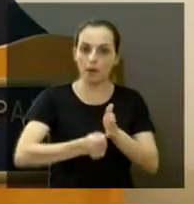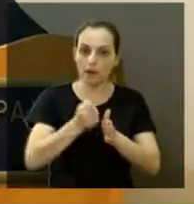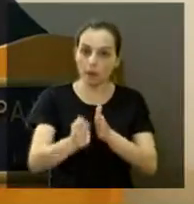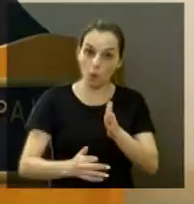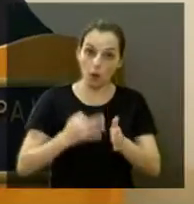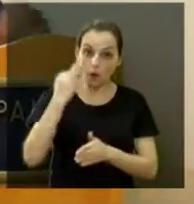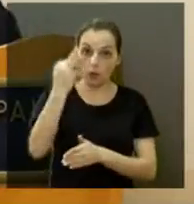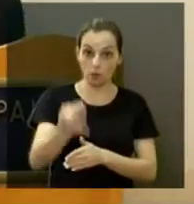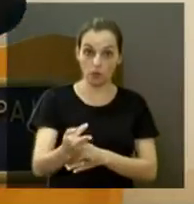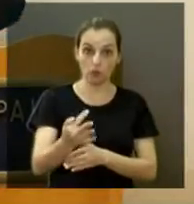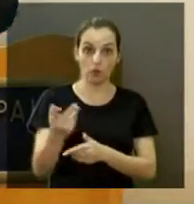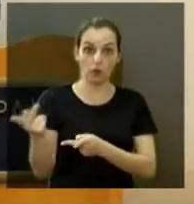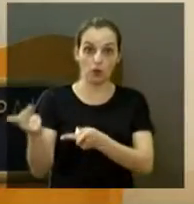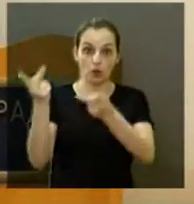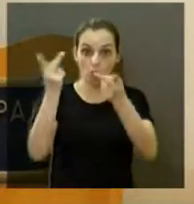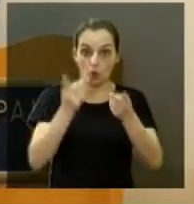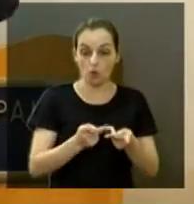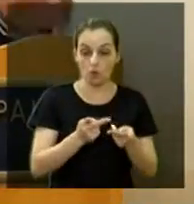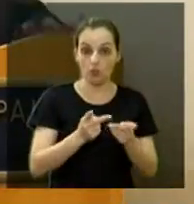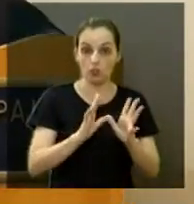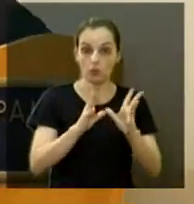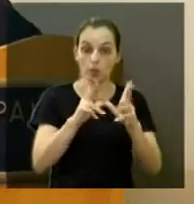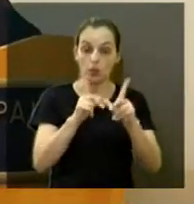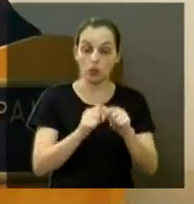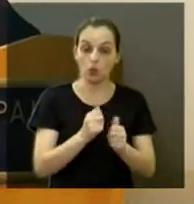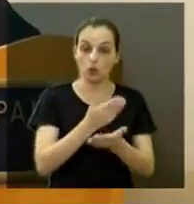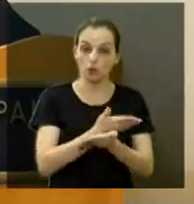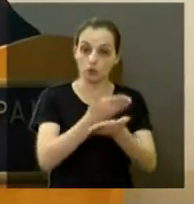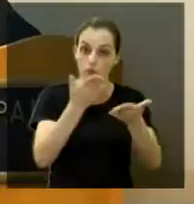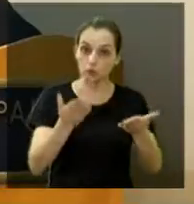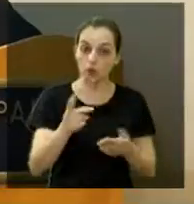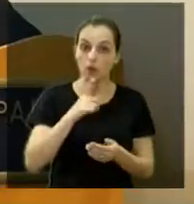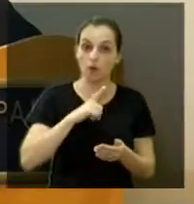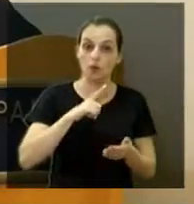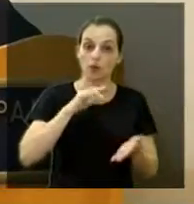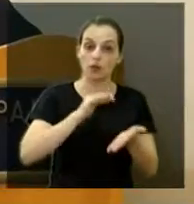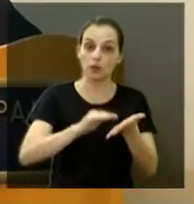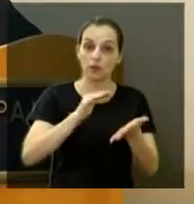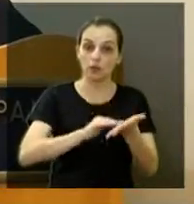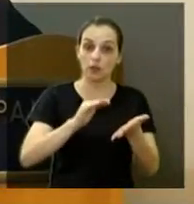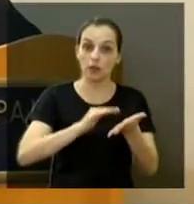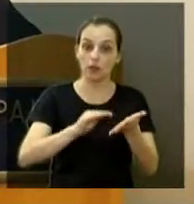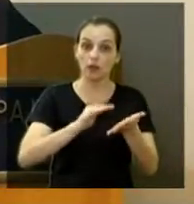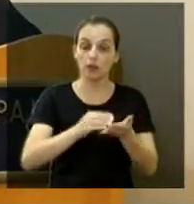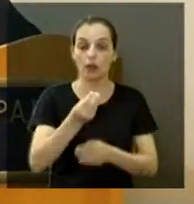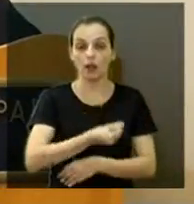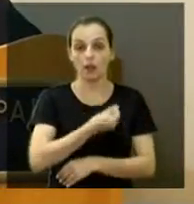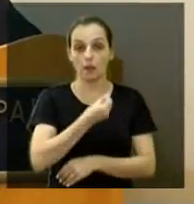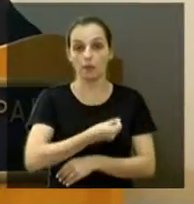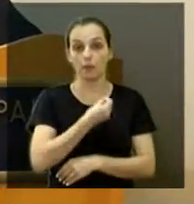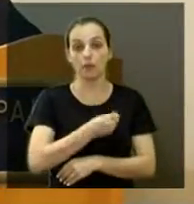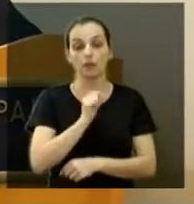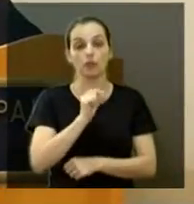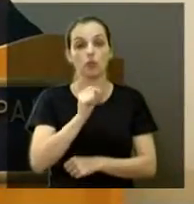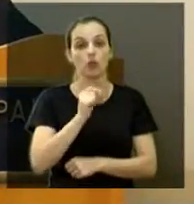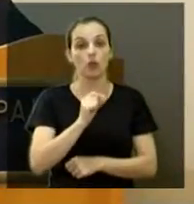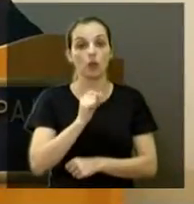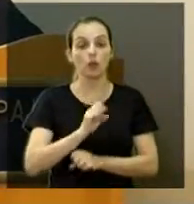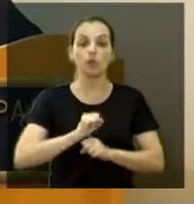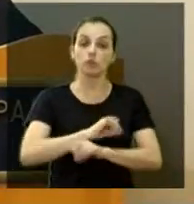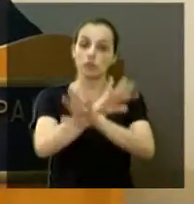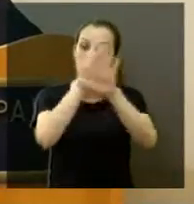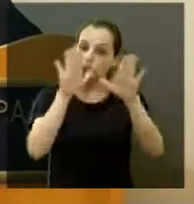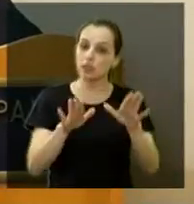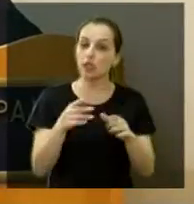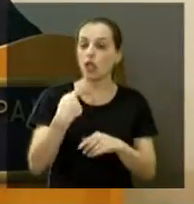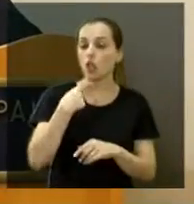toda aquela região, que teremos vários secretários presentes no local para tirar esclarecimento e